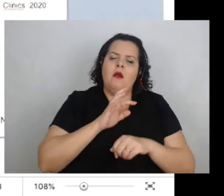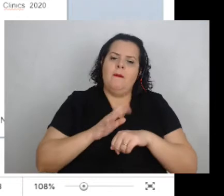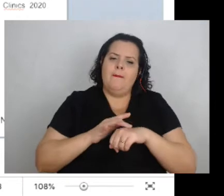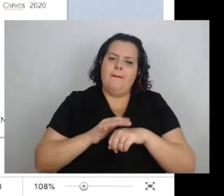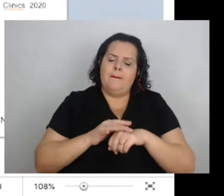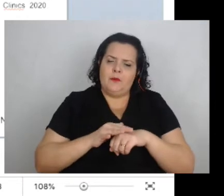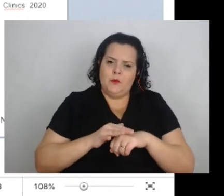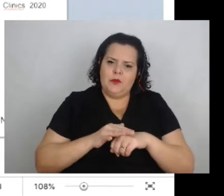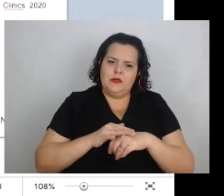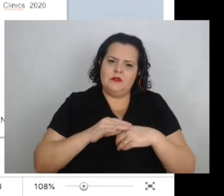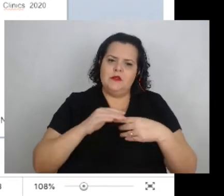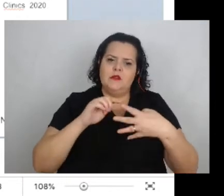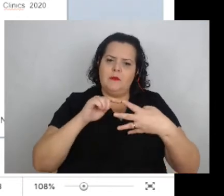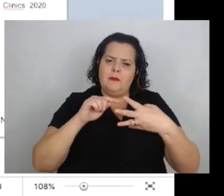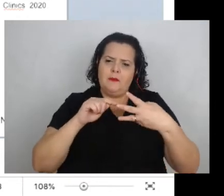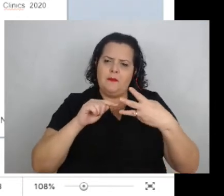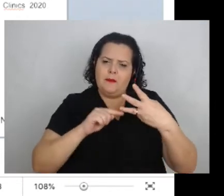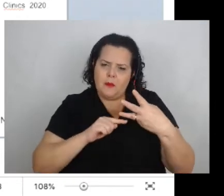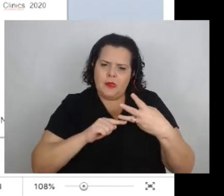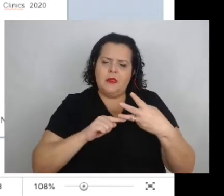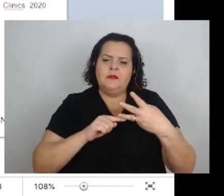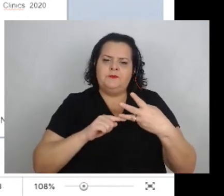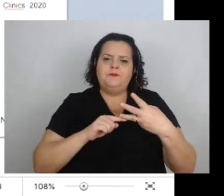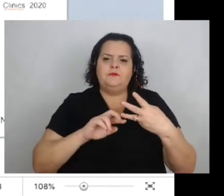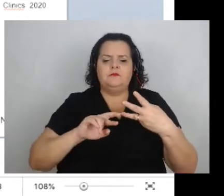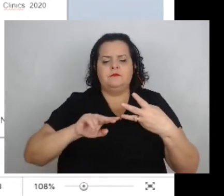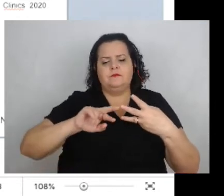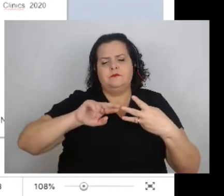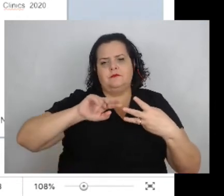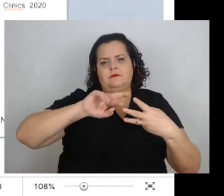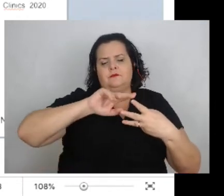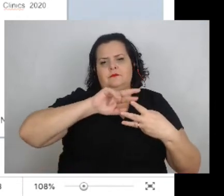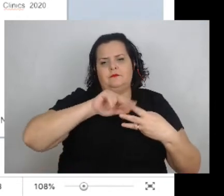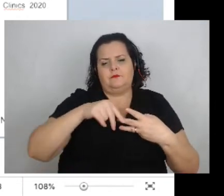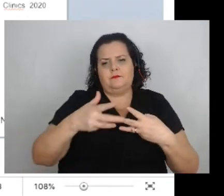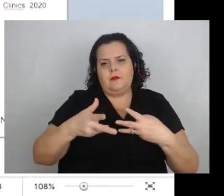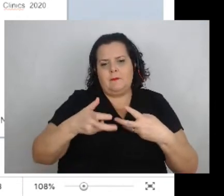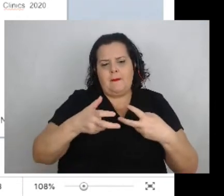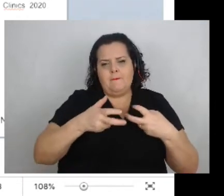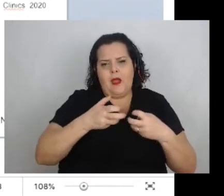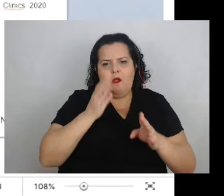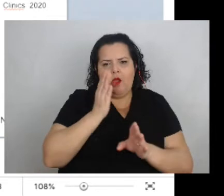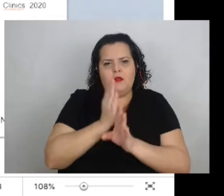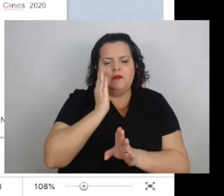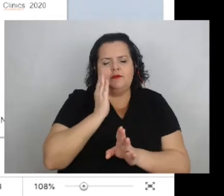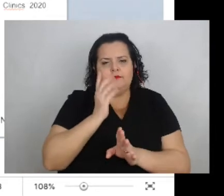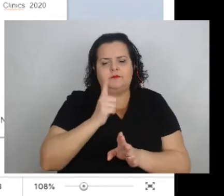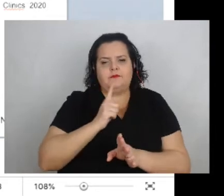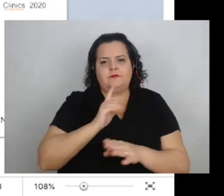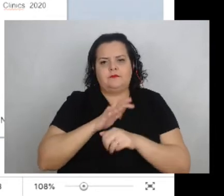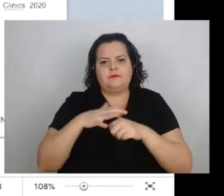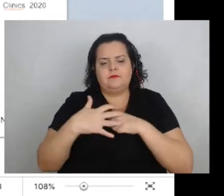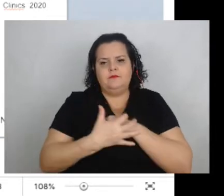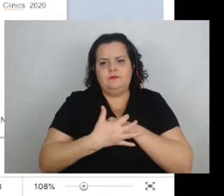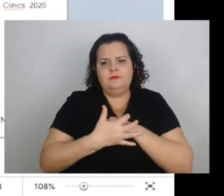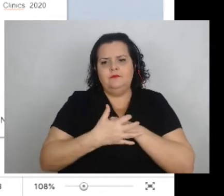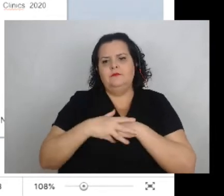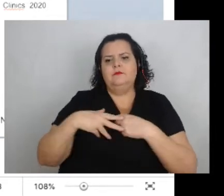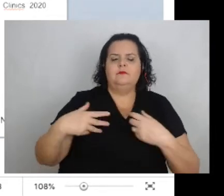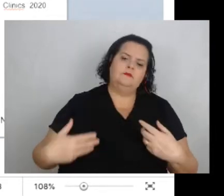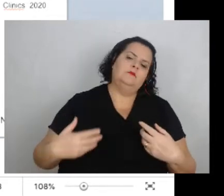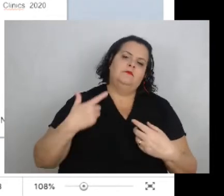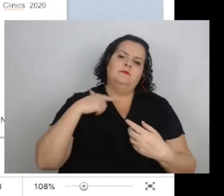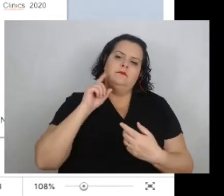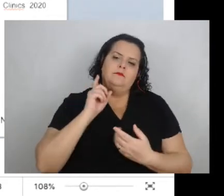baixa, em relação a esse teste, a sensibilidade mais baixa, mas esse mesmo teste, quando a gente faz no soro, que é o de ponta